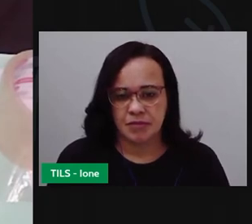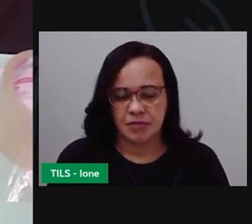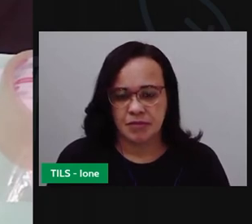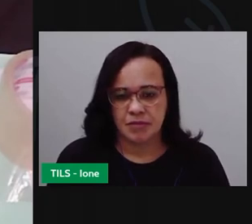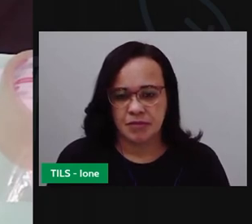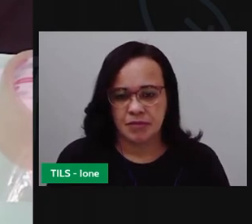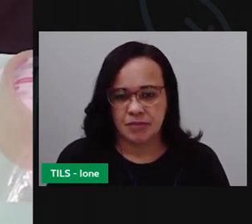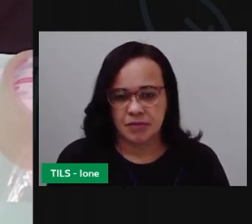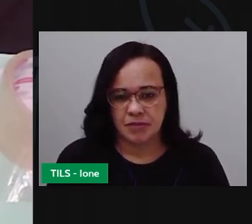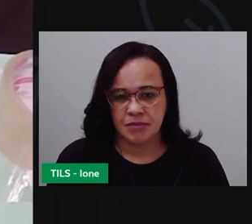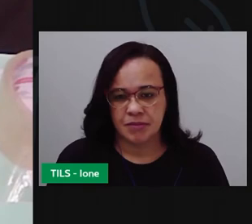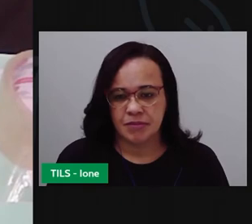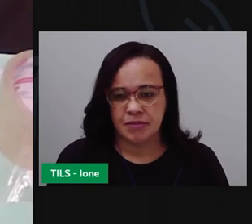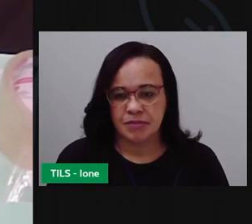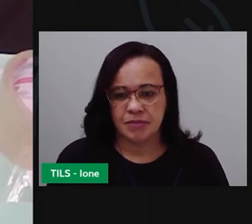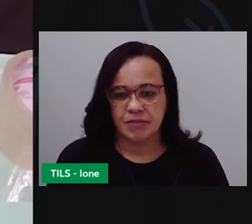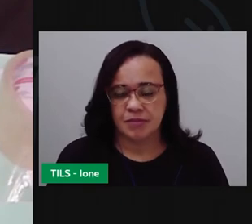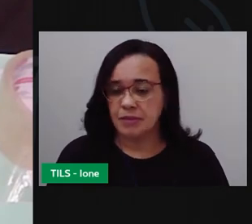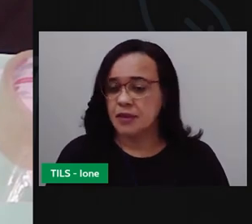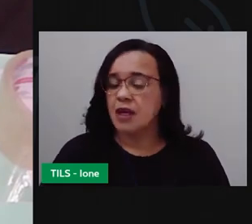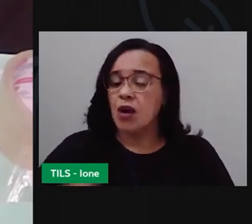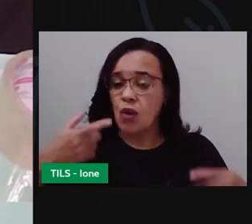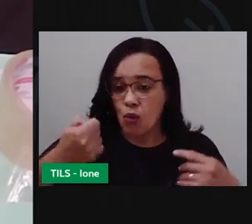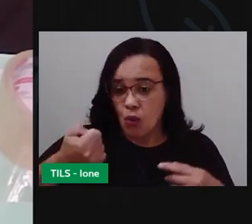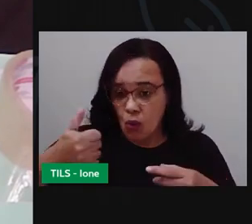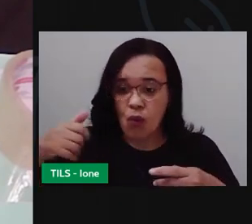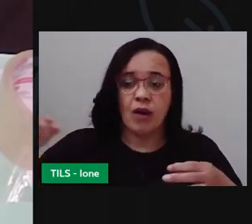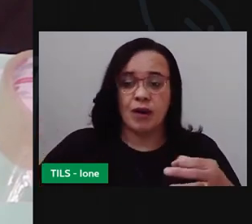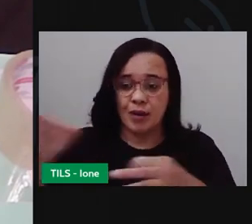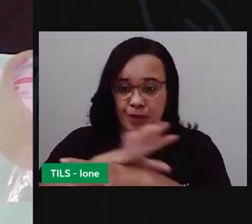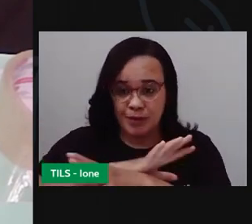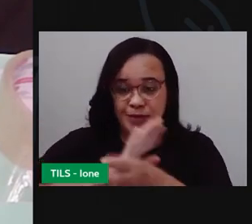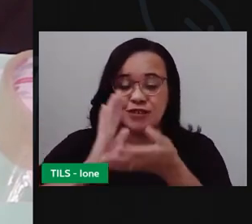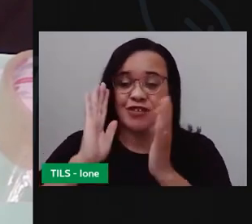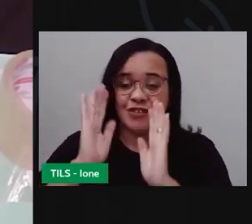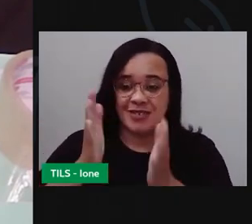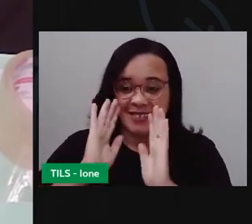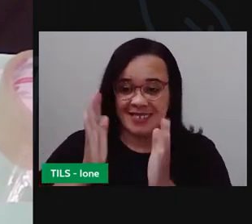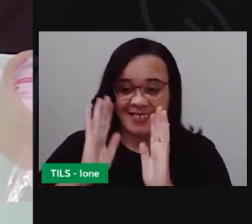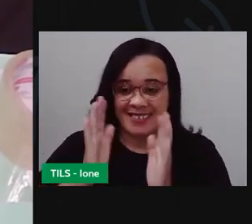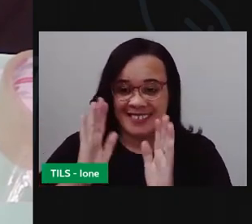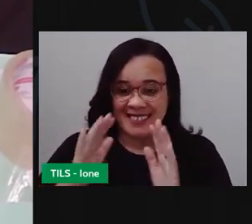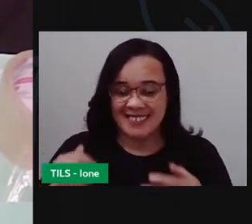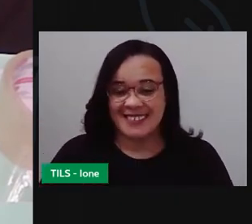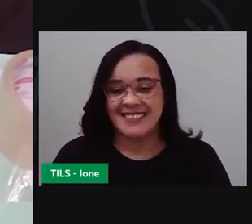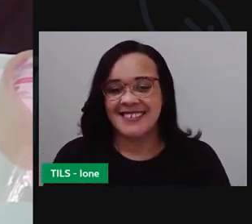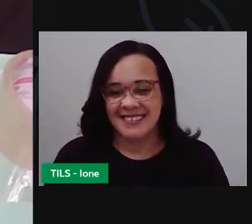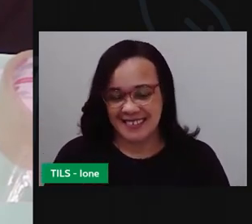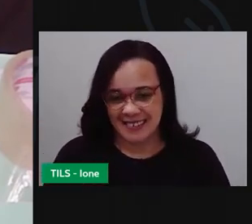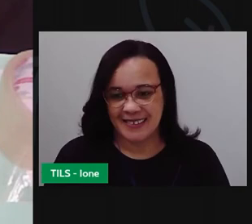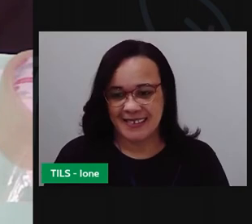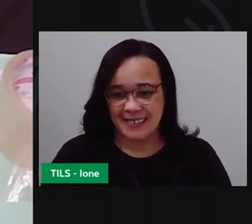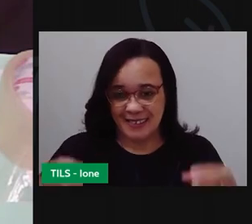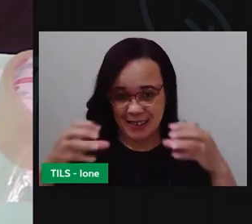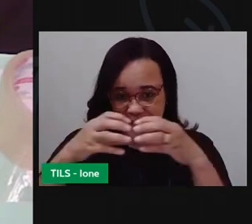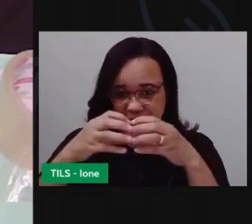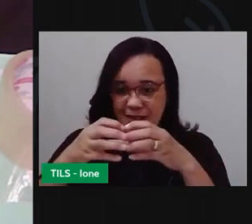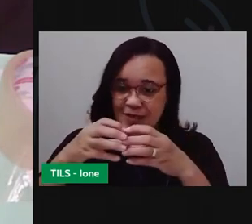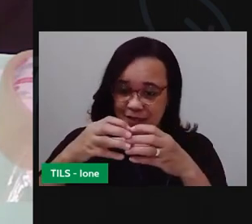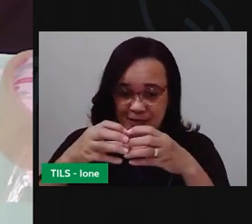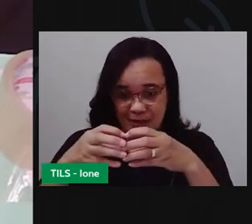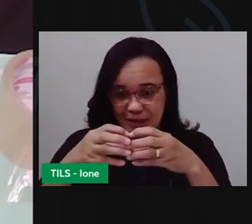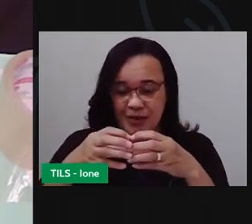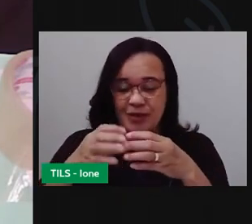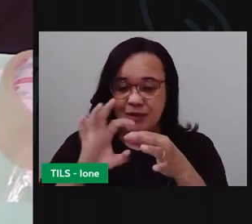Nosso gambá está praticamente pronto, olha, agora ele está, os dois copos estão